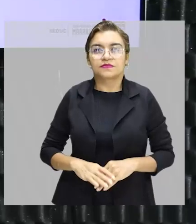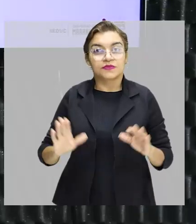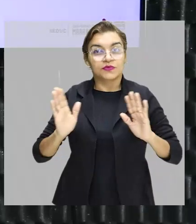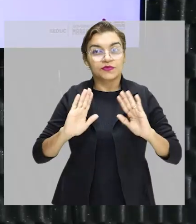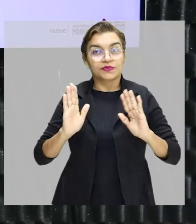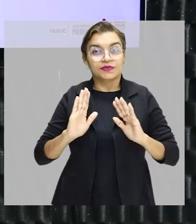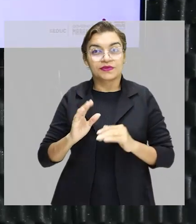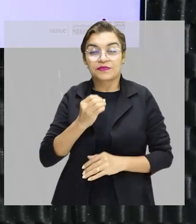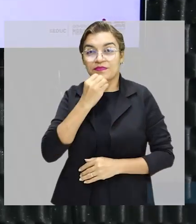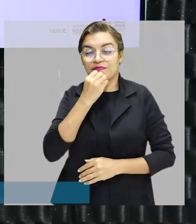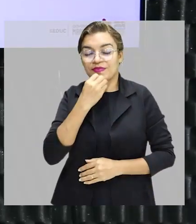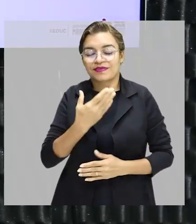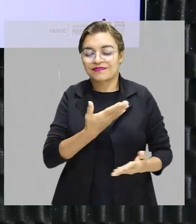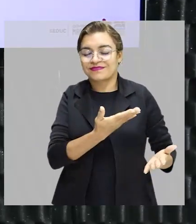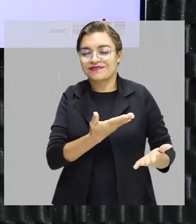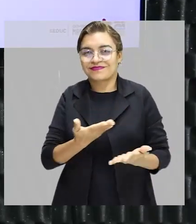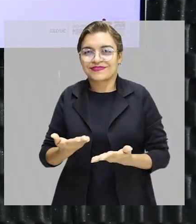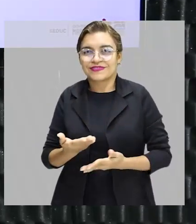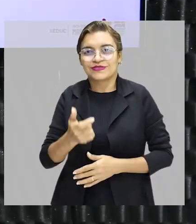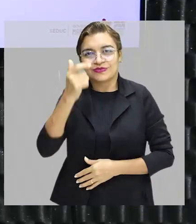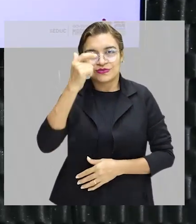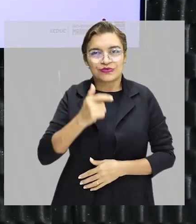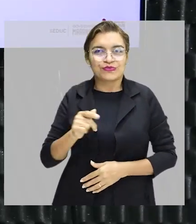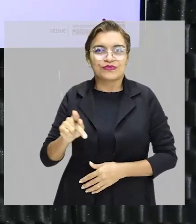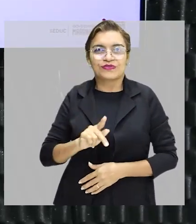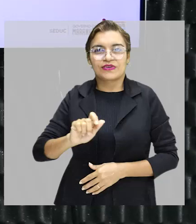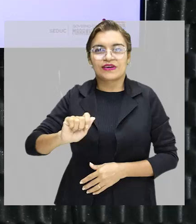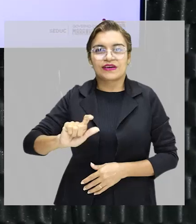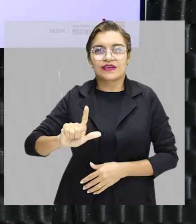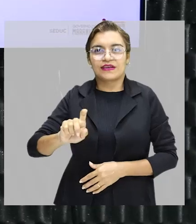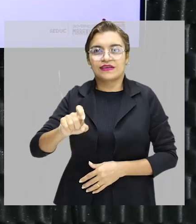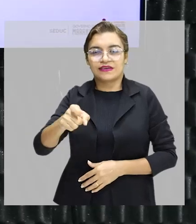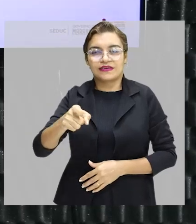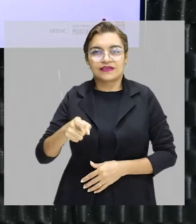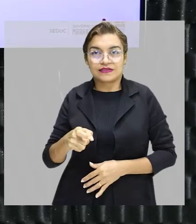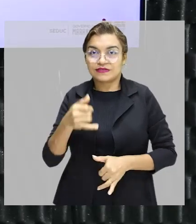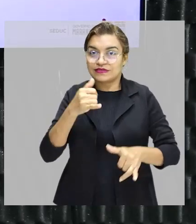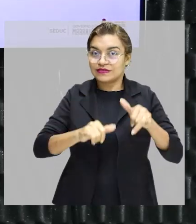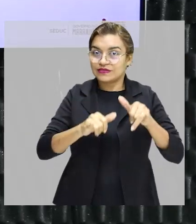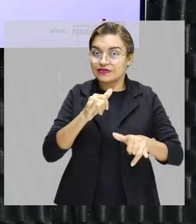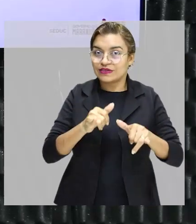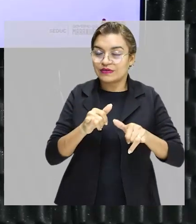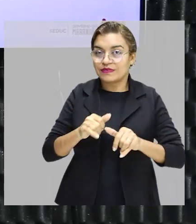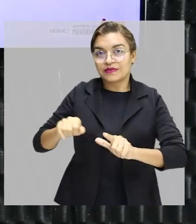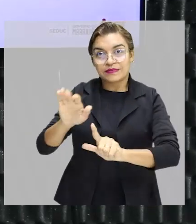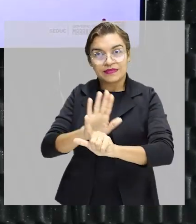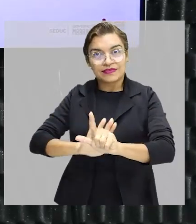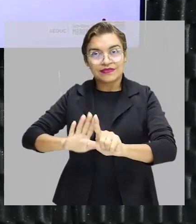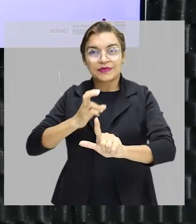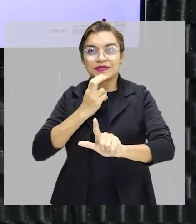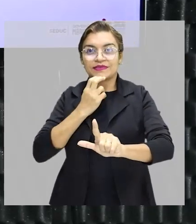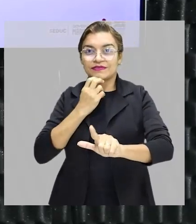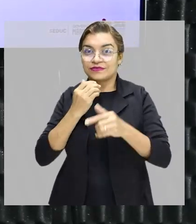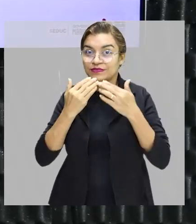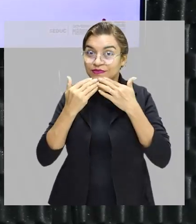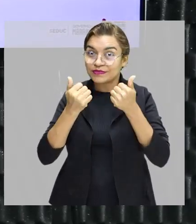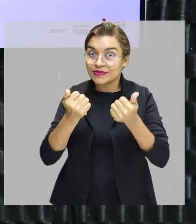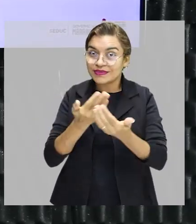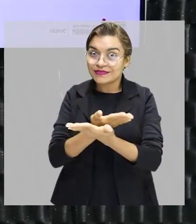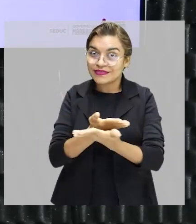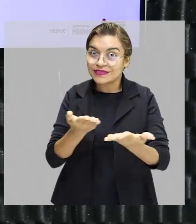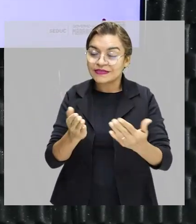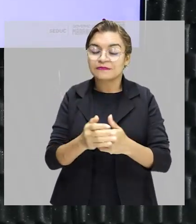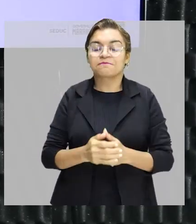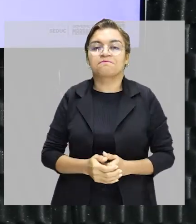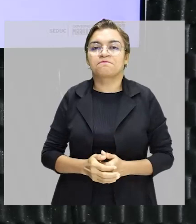Olá, turma! Sejam todos bem-vindos. Professor Alex Ferreira, professor de Química da plataforma Gonçalves Dias. Tudo bem com vocês, turminha? Bom,